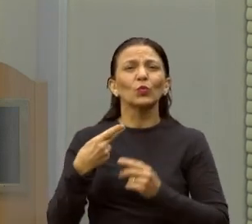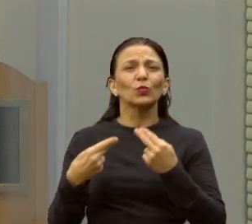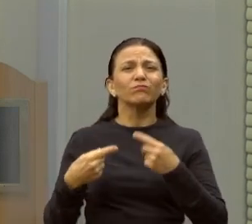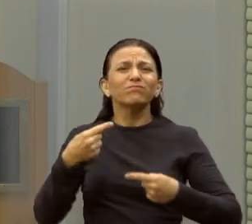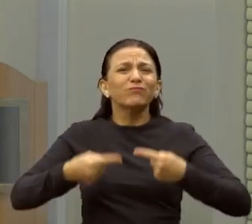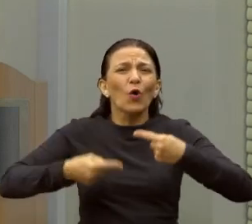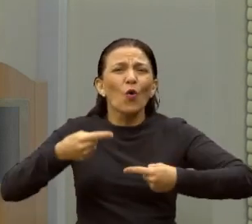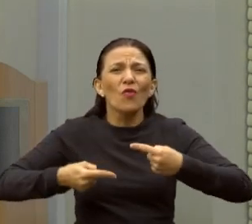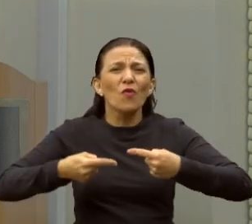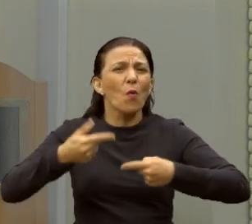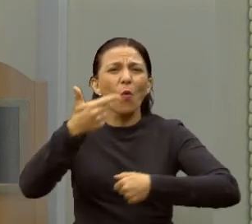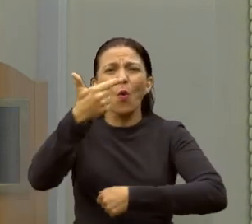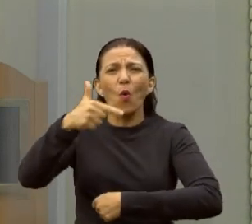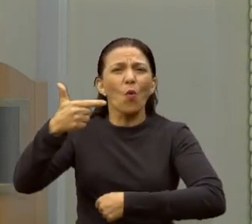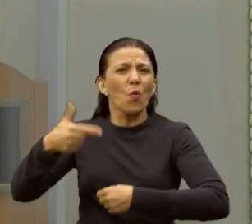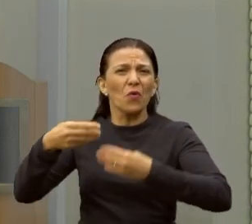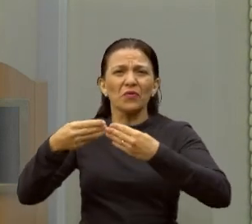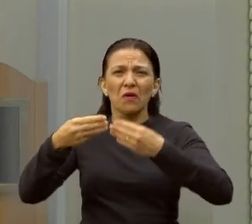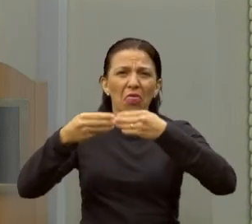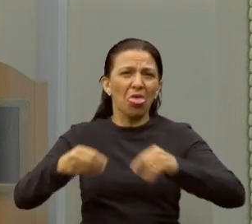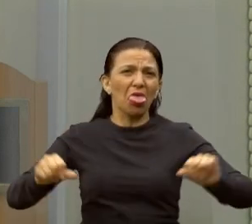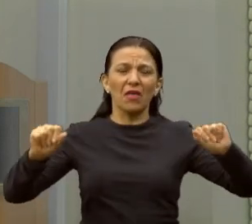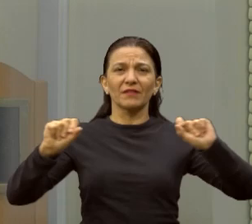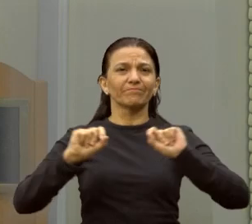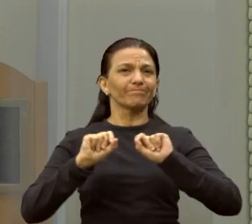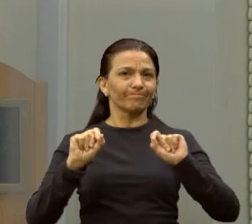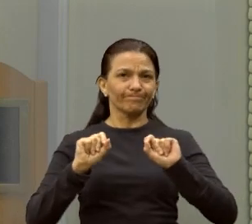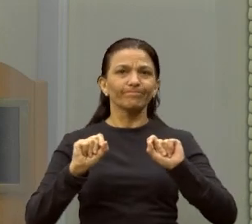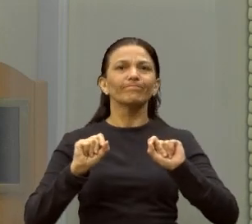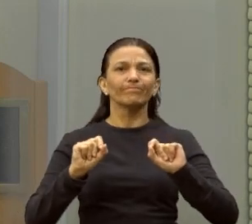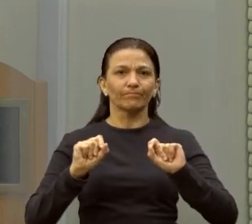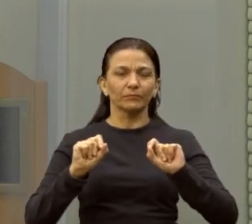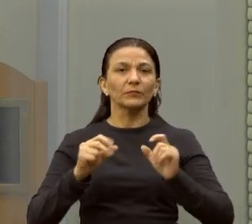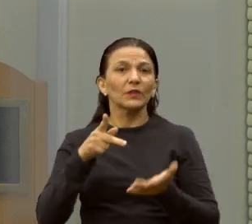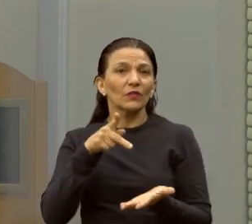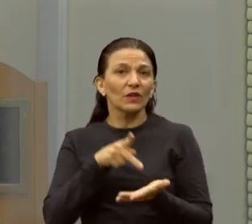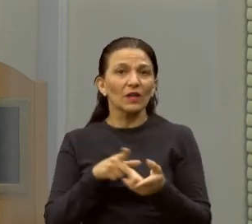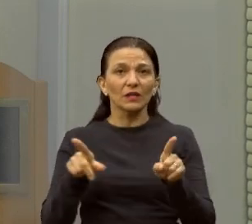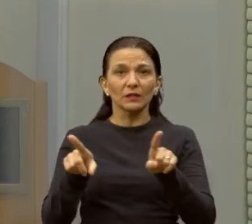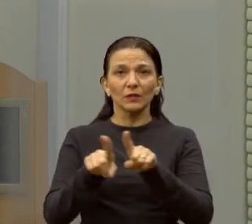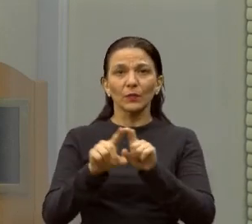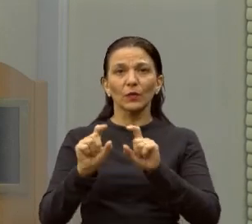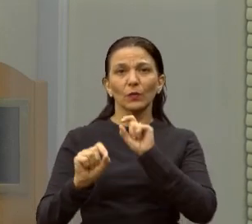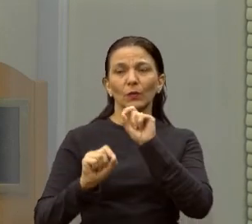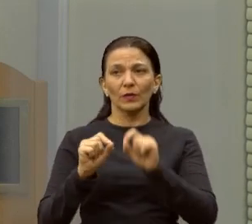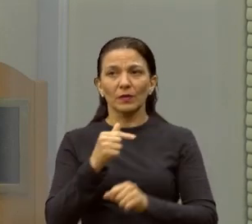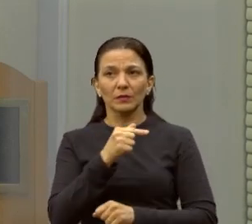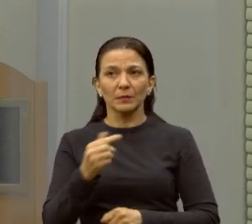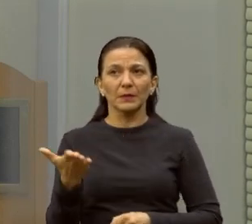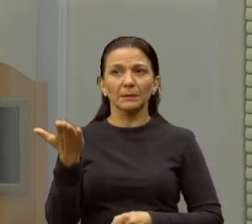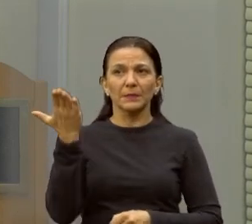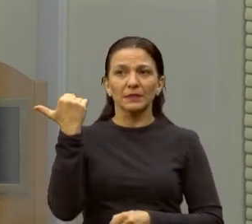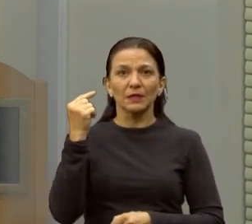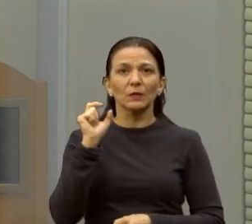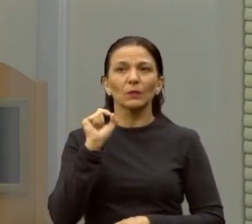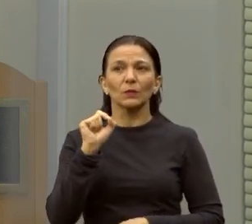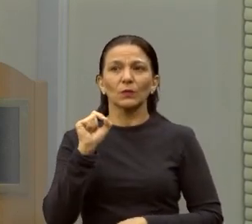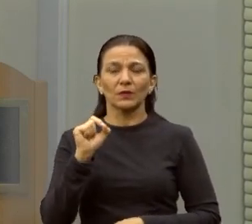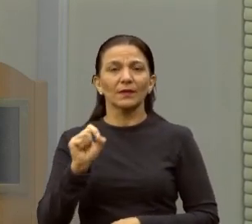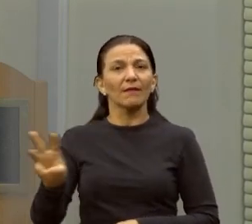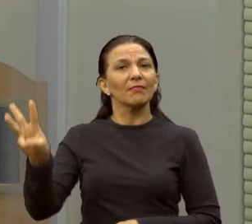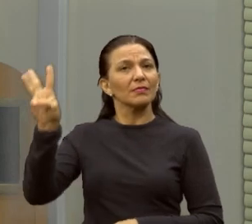de discussão caiu por terra mas verdade também é semana passada